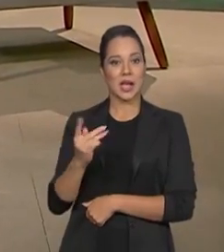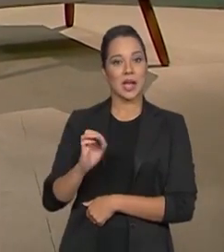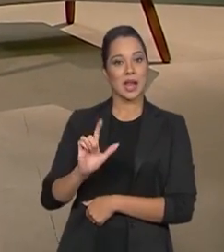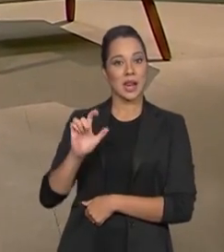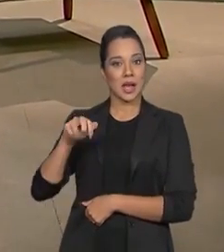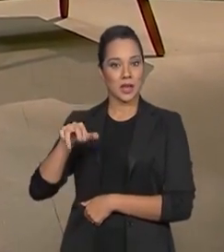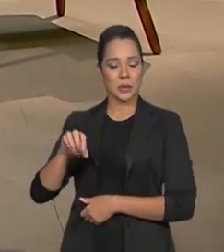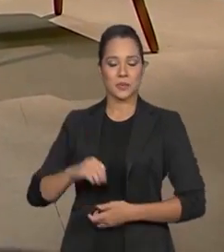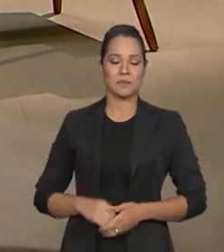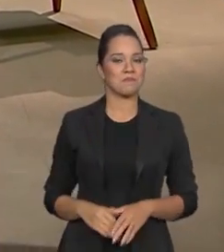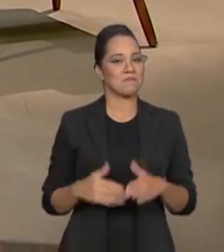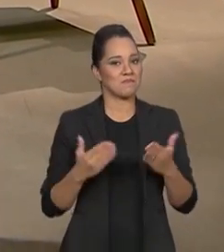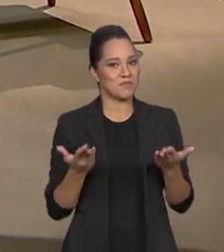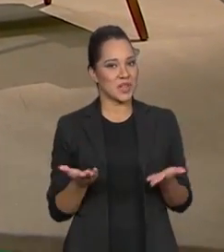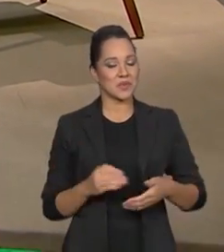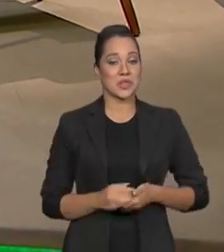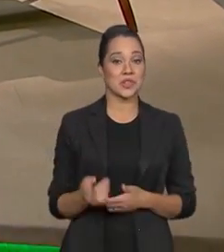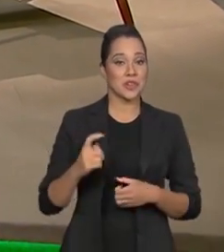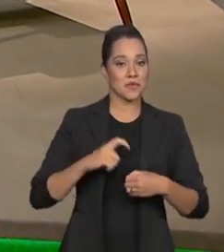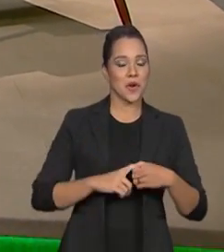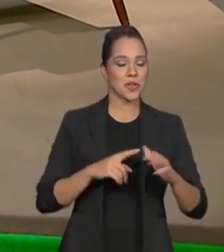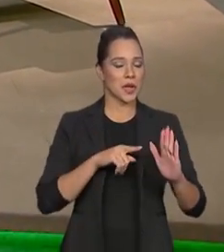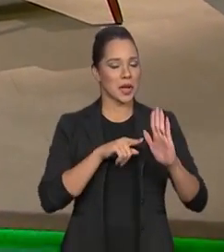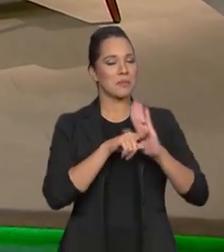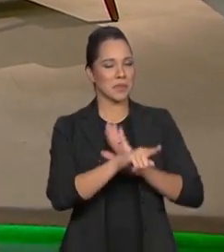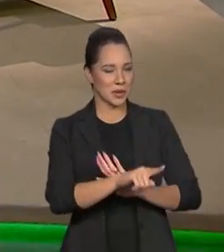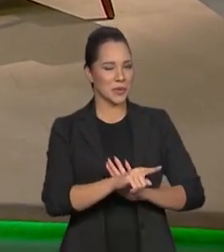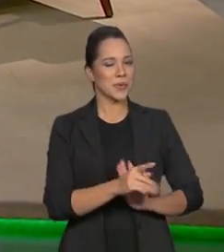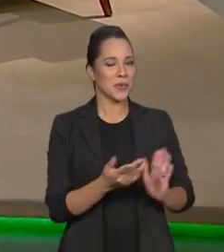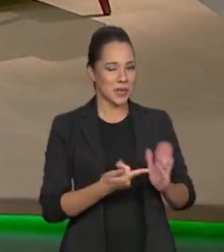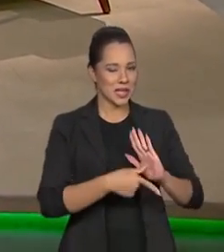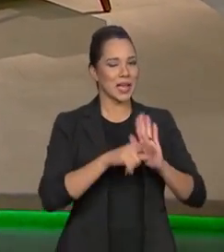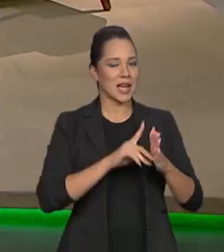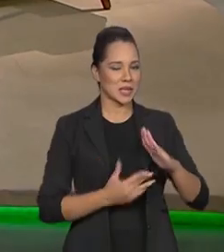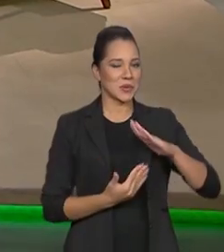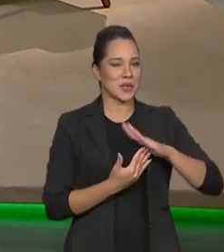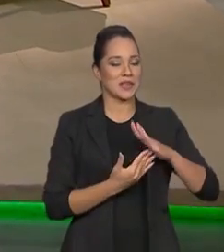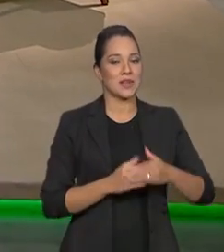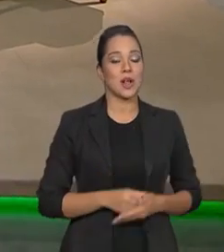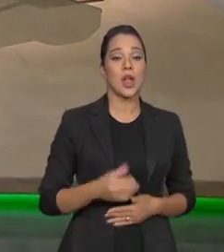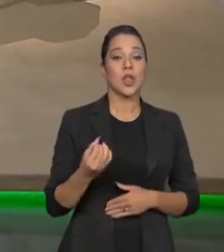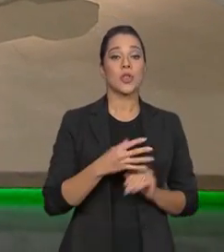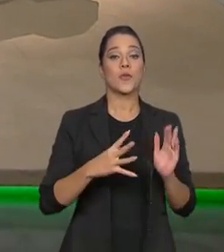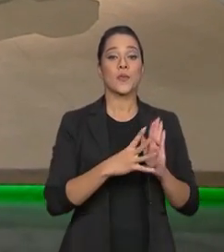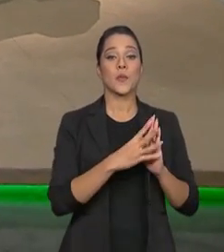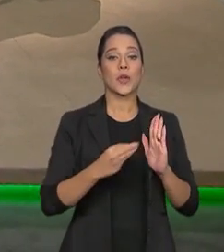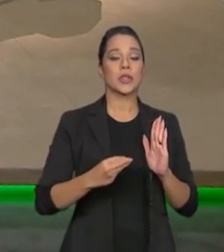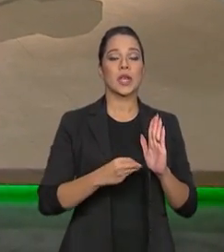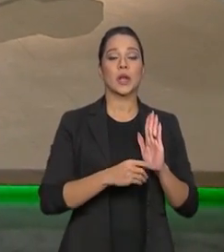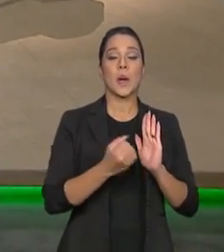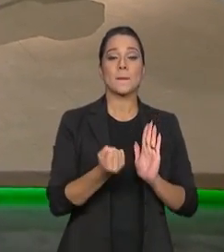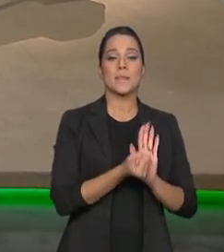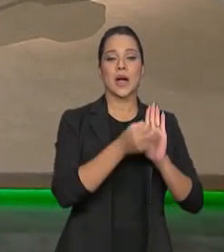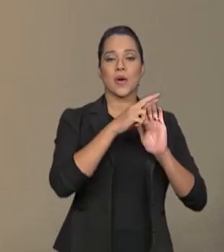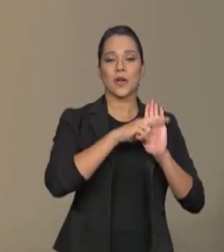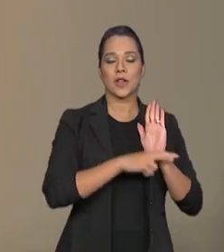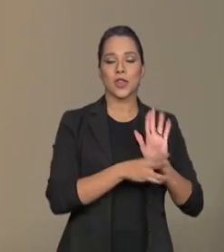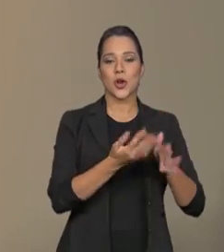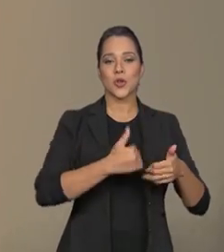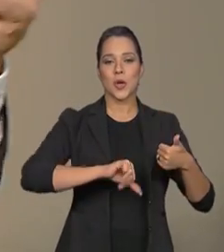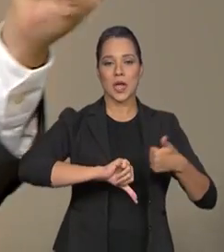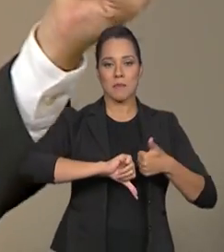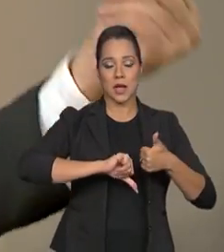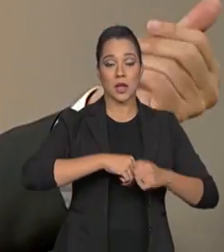então a gente já retoma com aquela pergunta que eu fiz ao senhor sobre o novo modelo regulatório do Inmetro